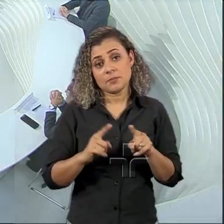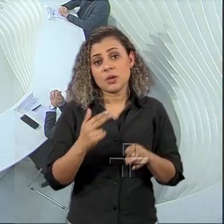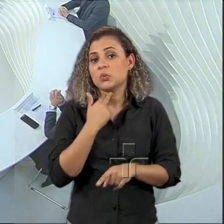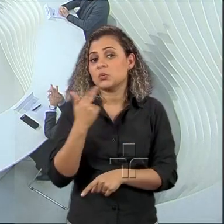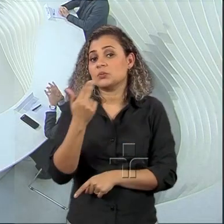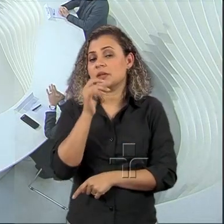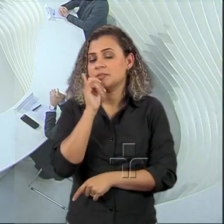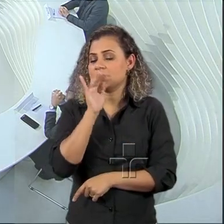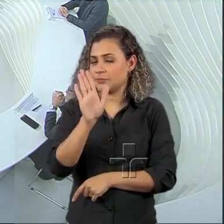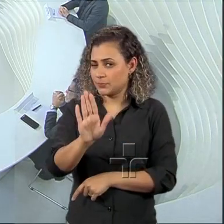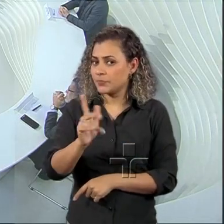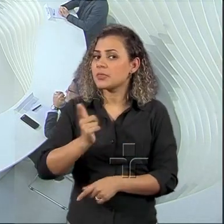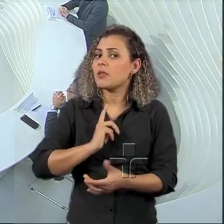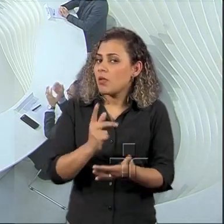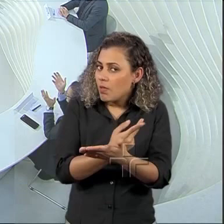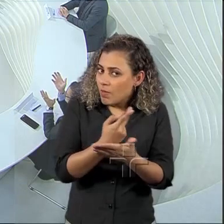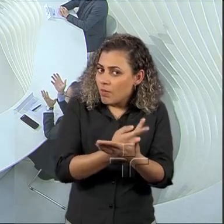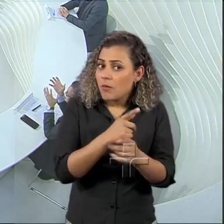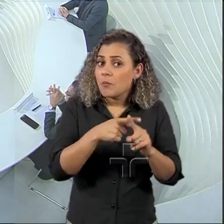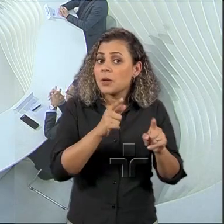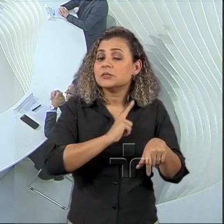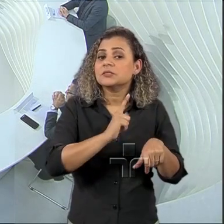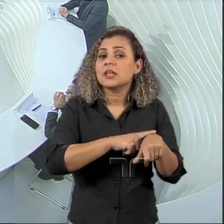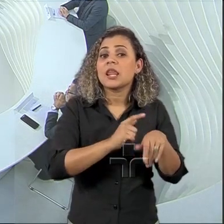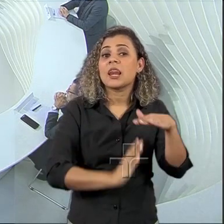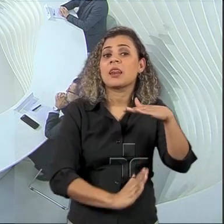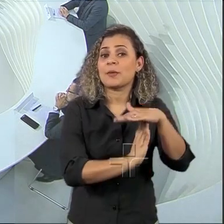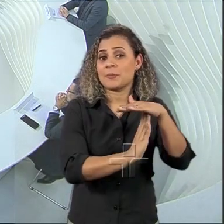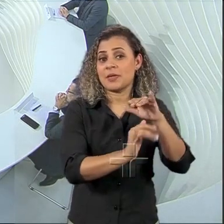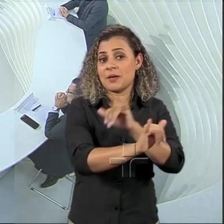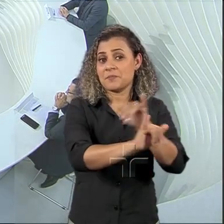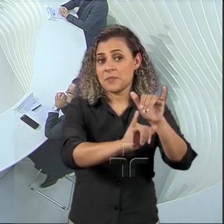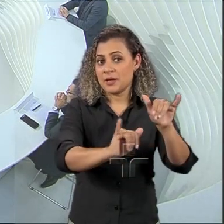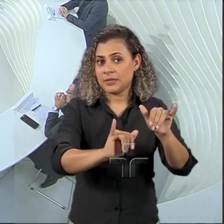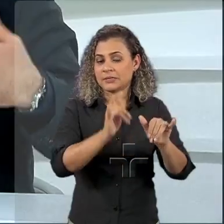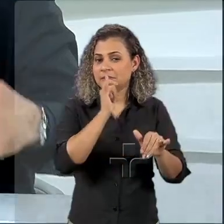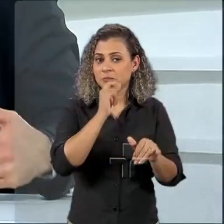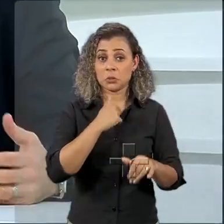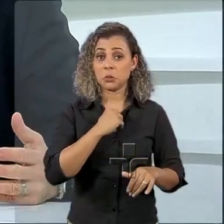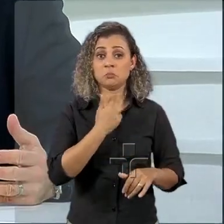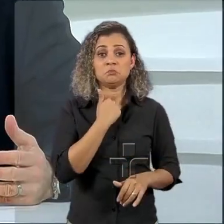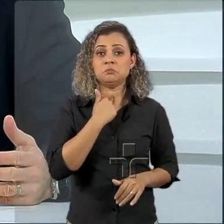de erros tem um limite em campanha, né? Claro. Porque você não pode também se